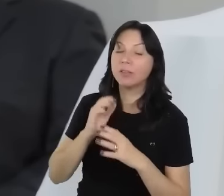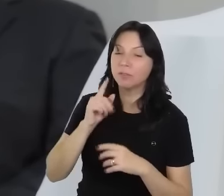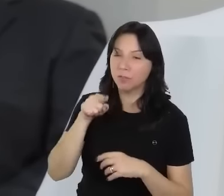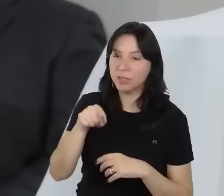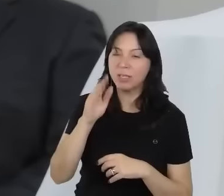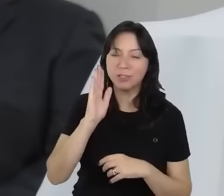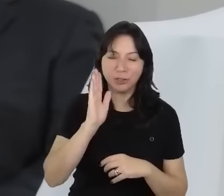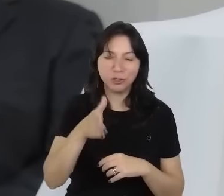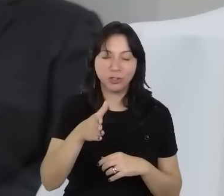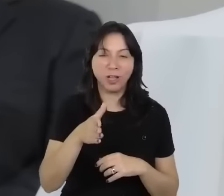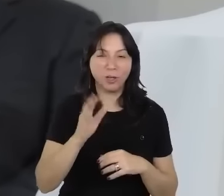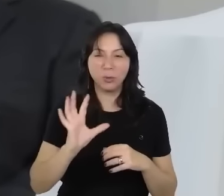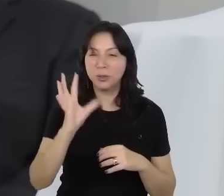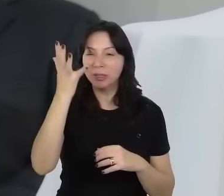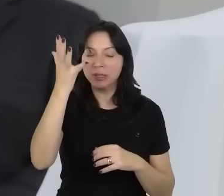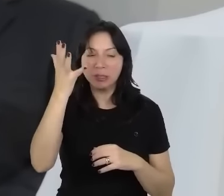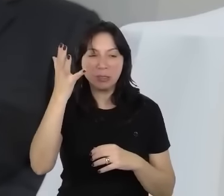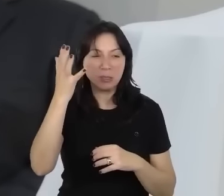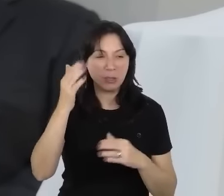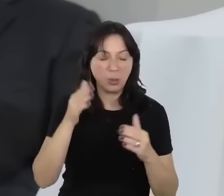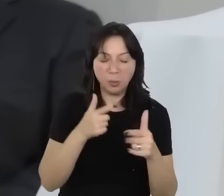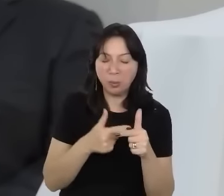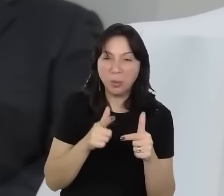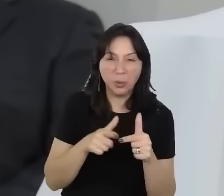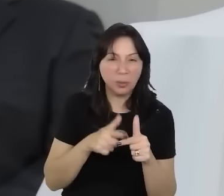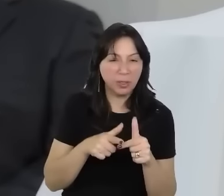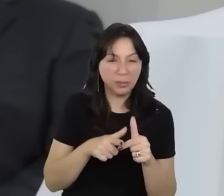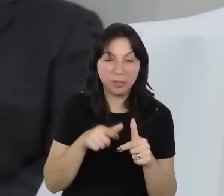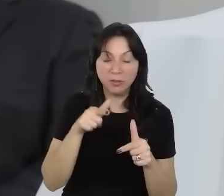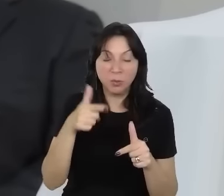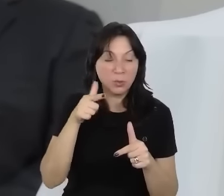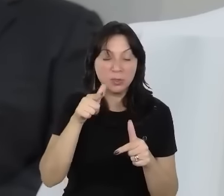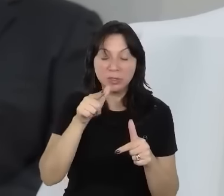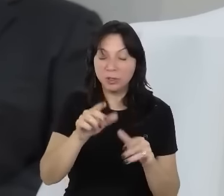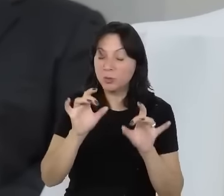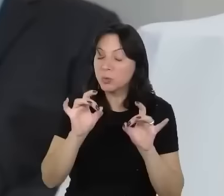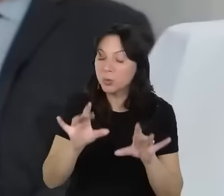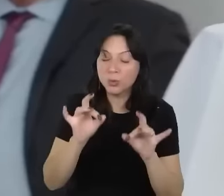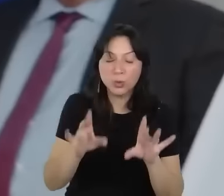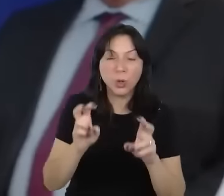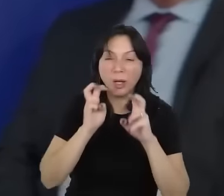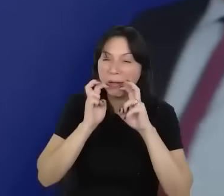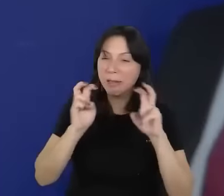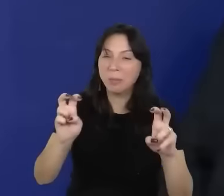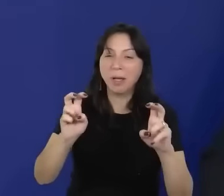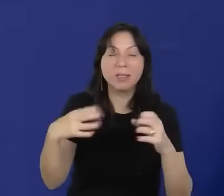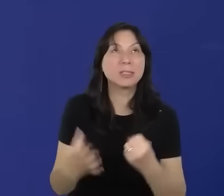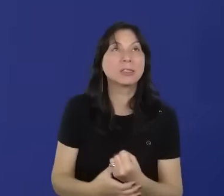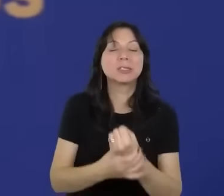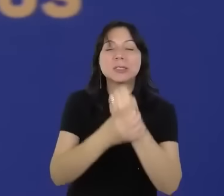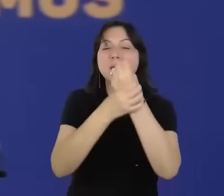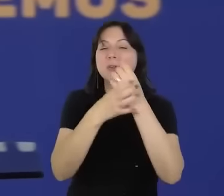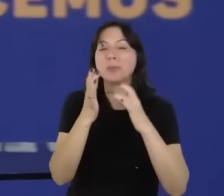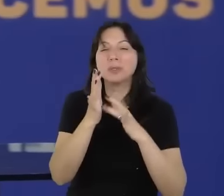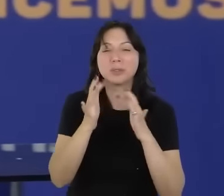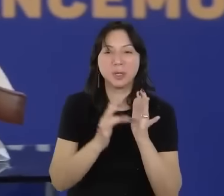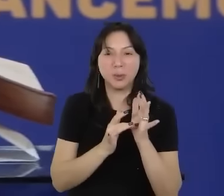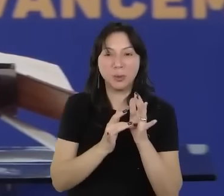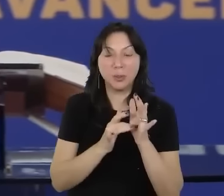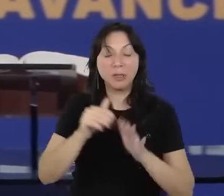senhor Socorro me ajude Eu não sei quantos de vocês já passaram por um acidente